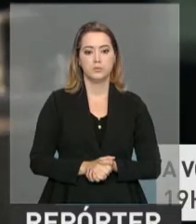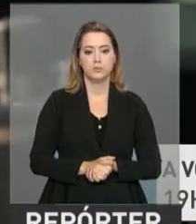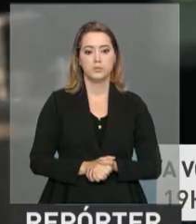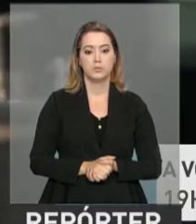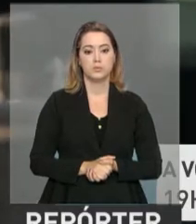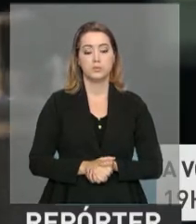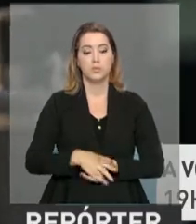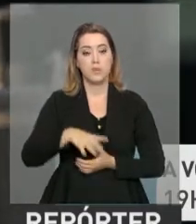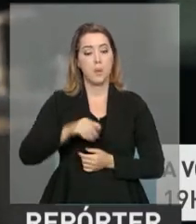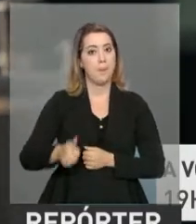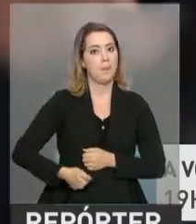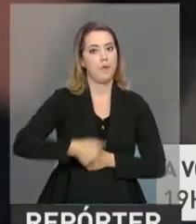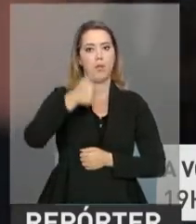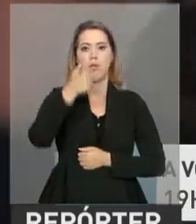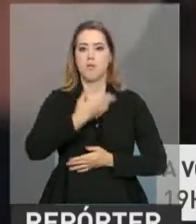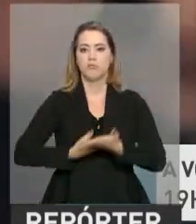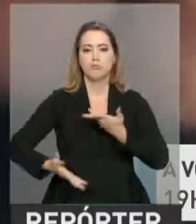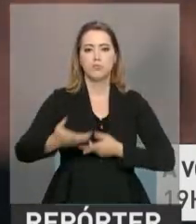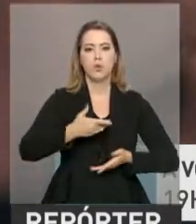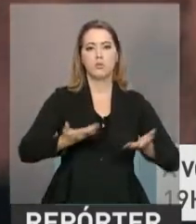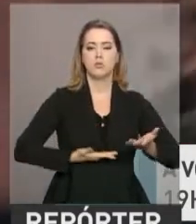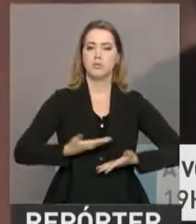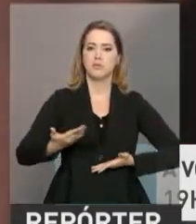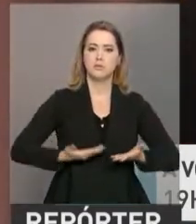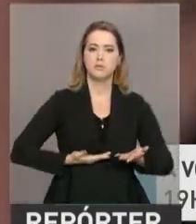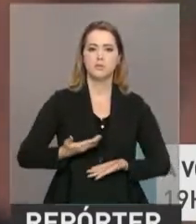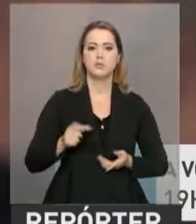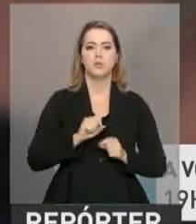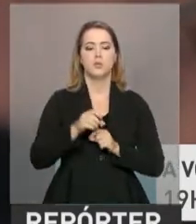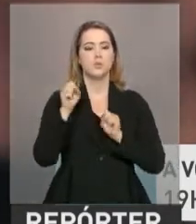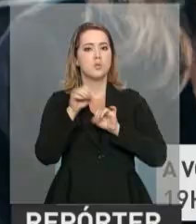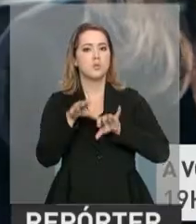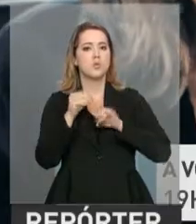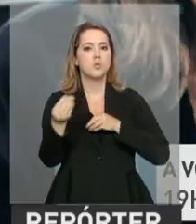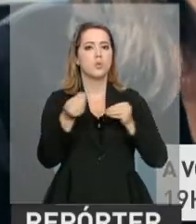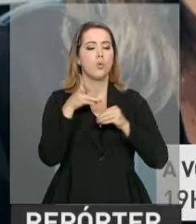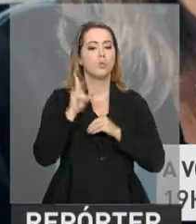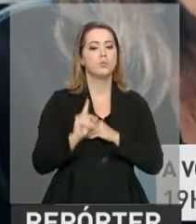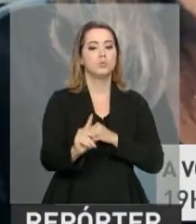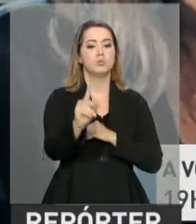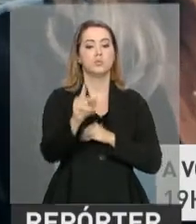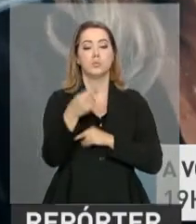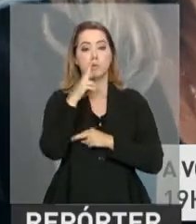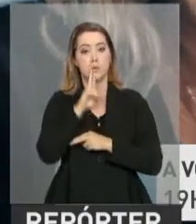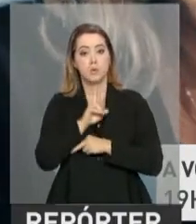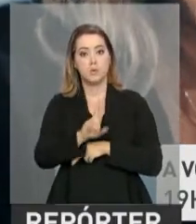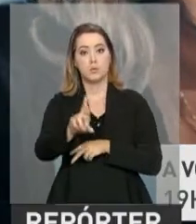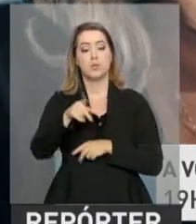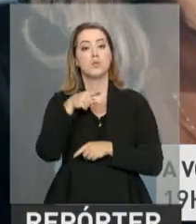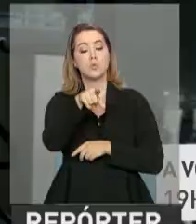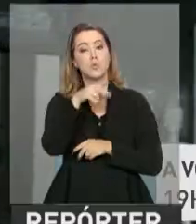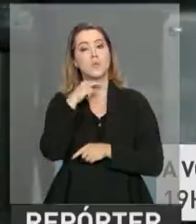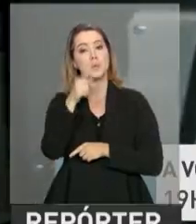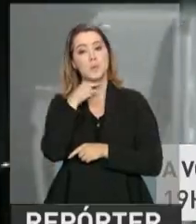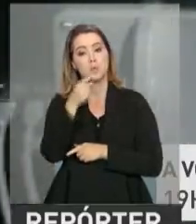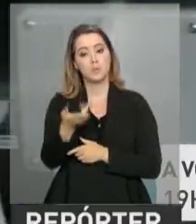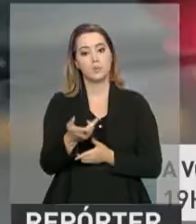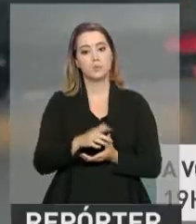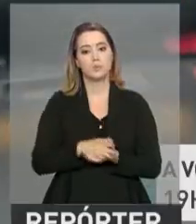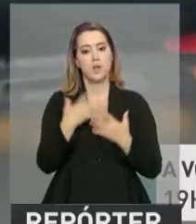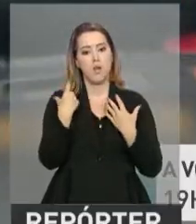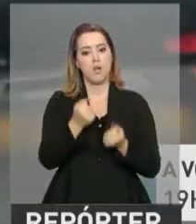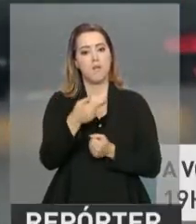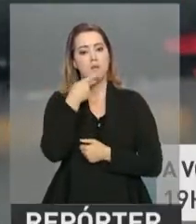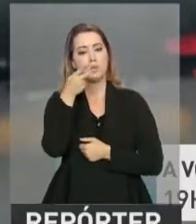mais dinâmica com mais serviços por orientações sobre seus direitos e as respostas às suas dúvidas vamos